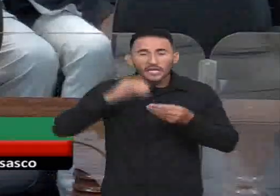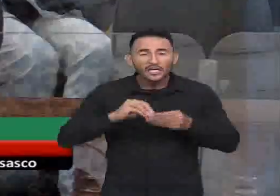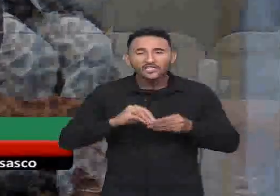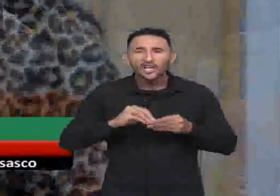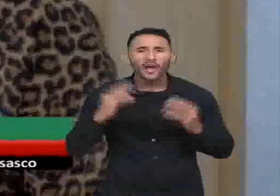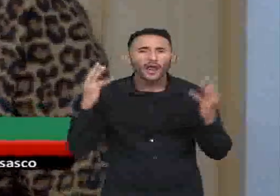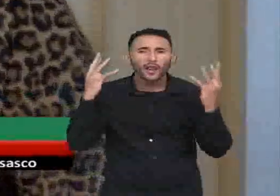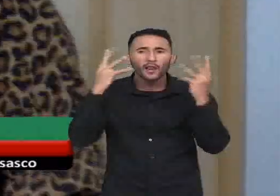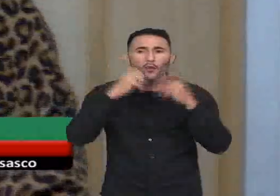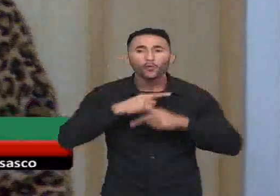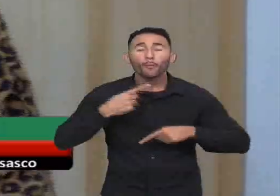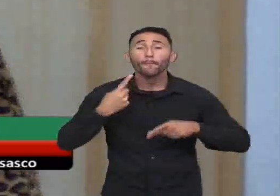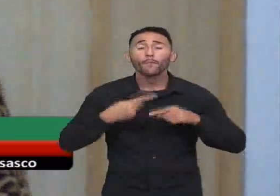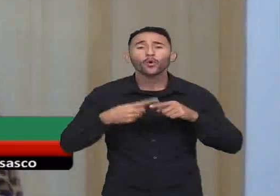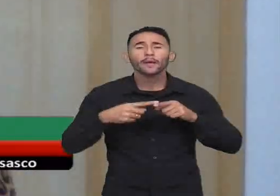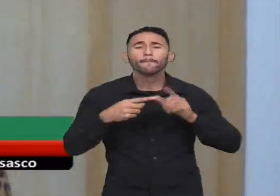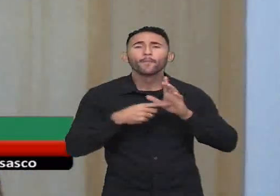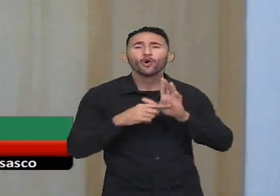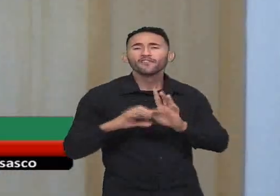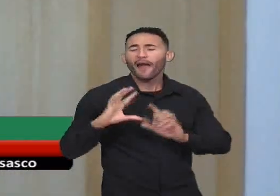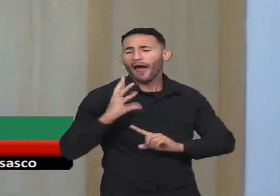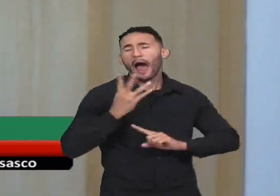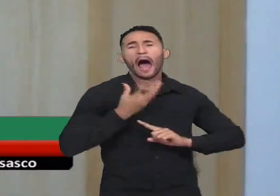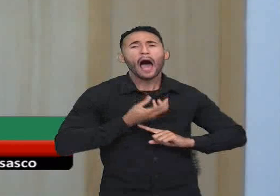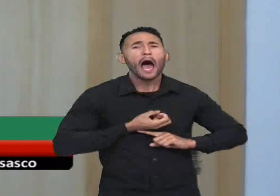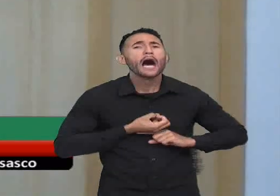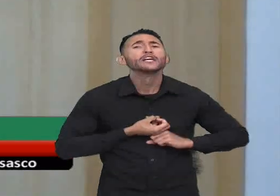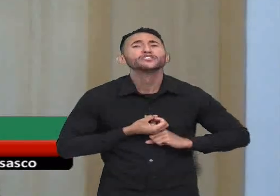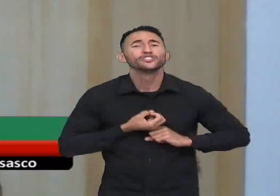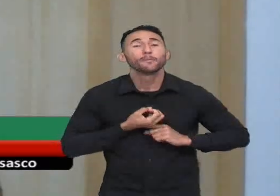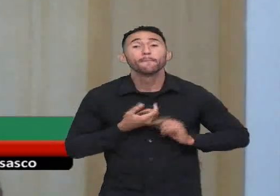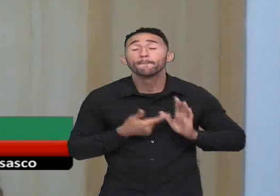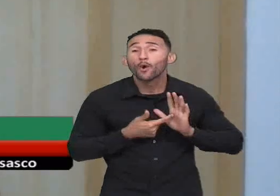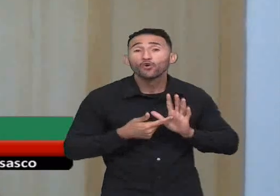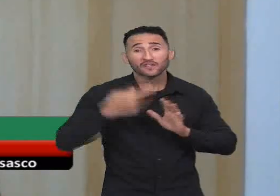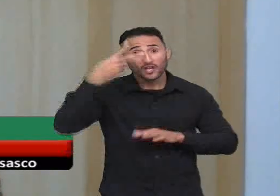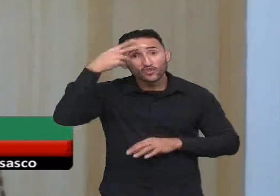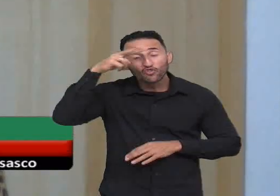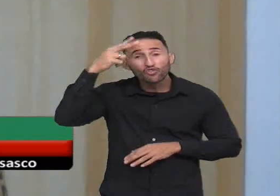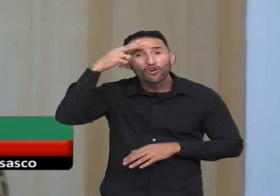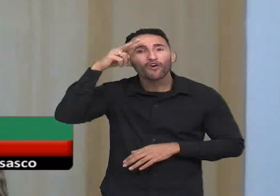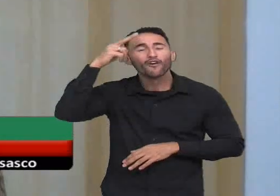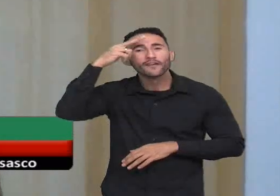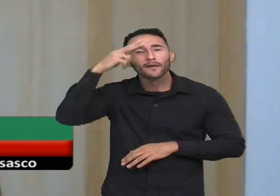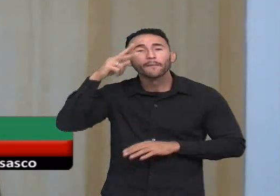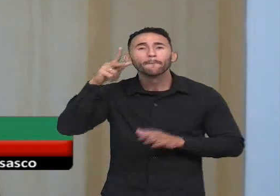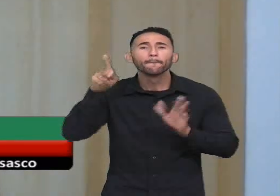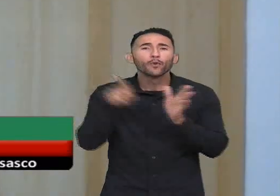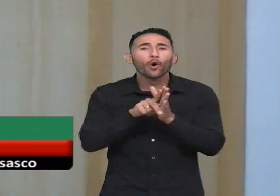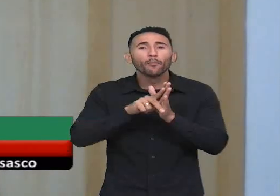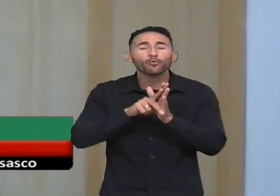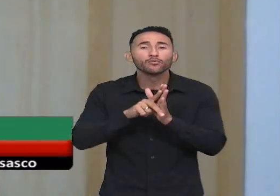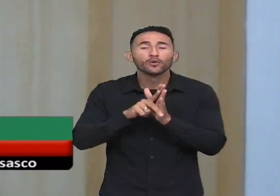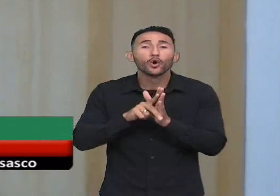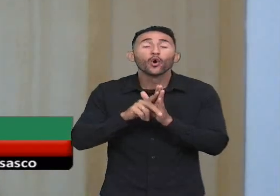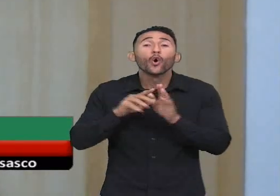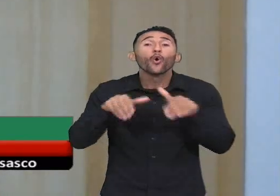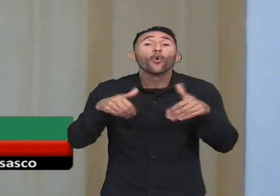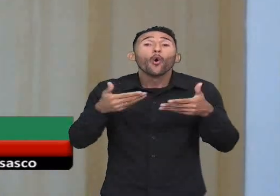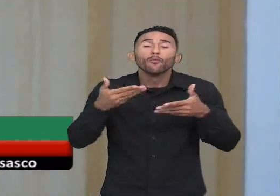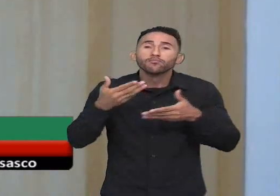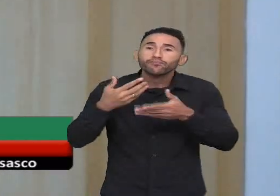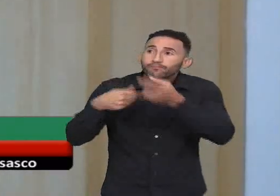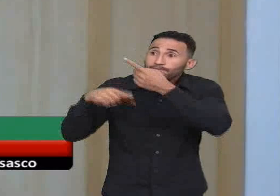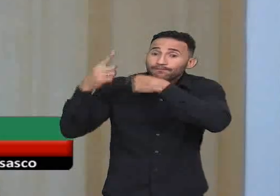cênico, é maravilhoso e conta a história, inclusive, das nossas origens, né? Das